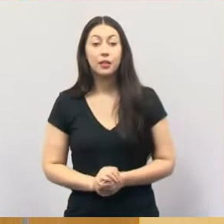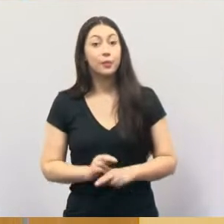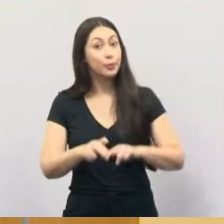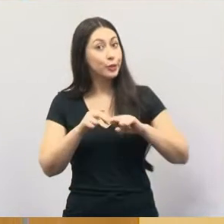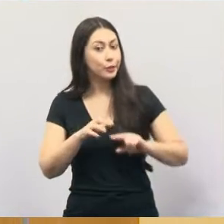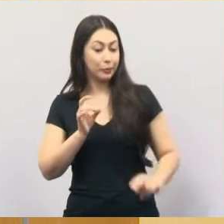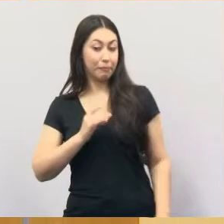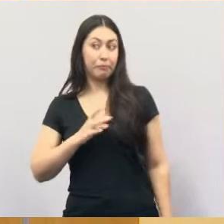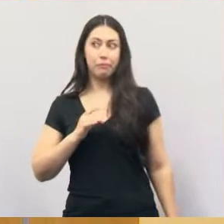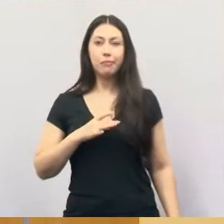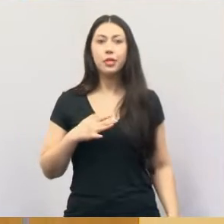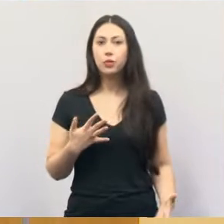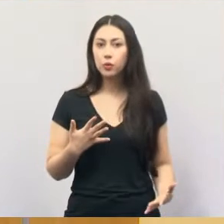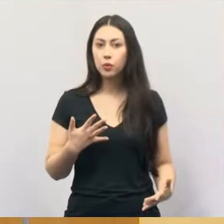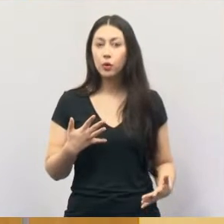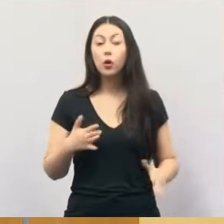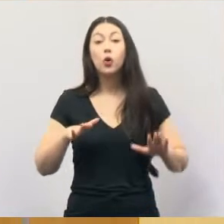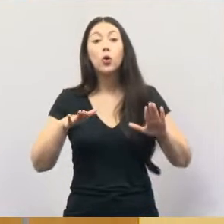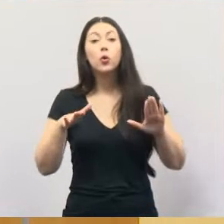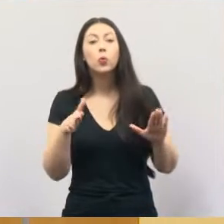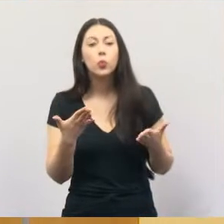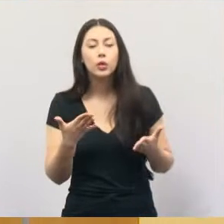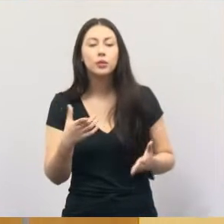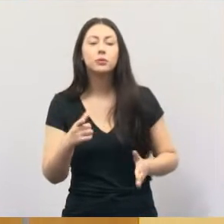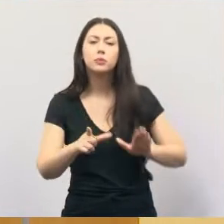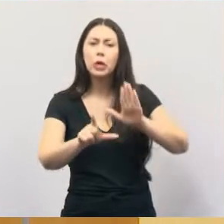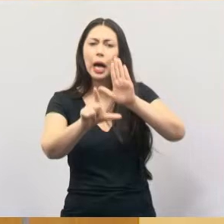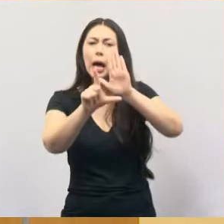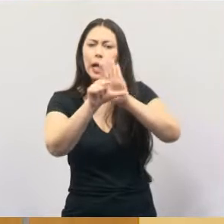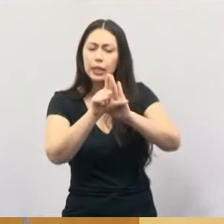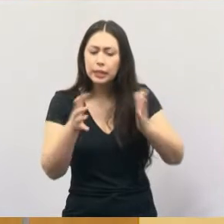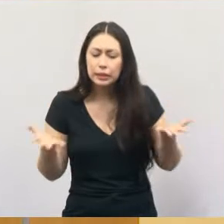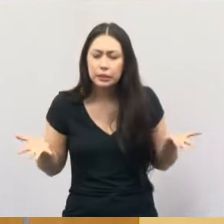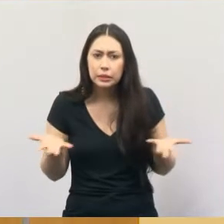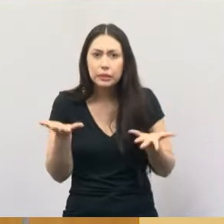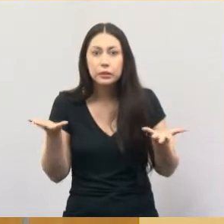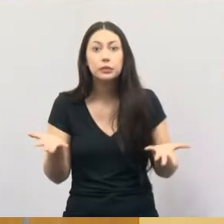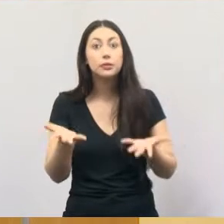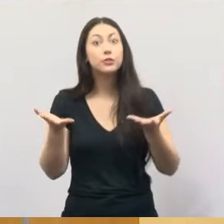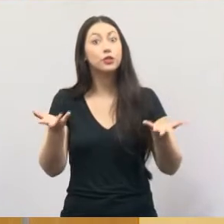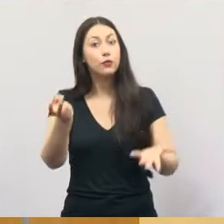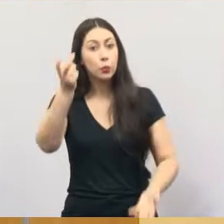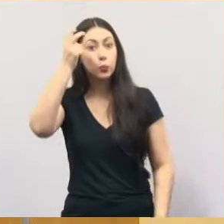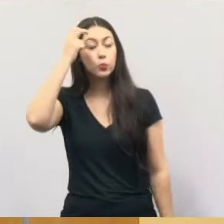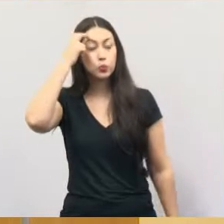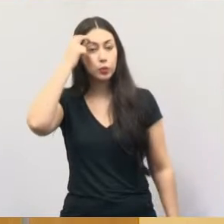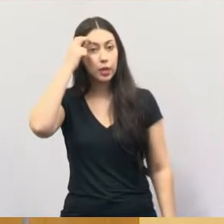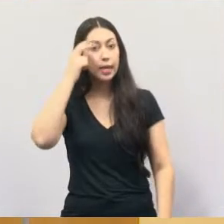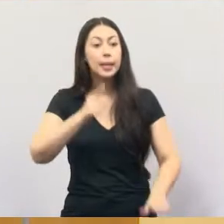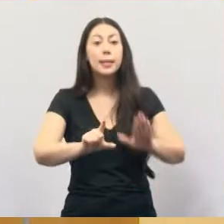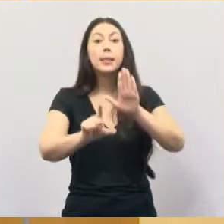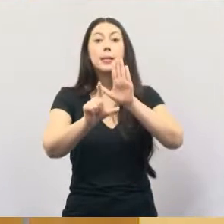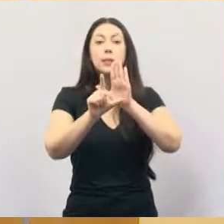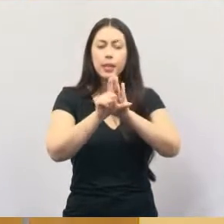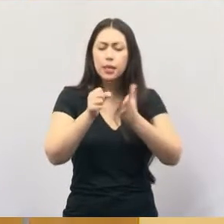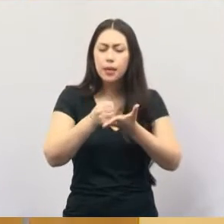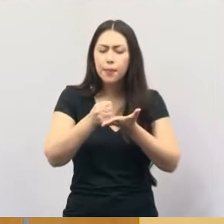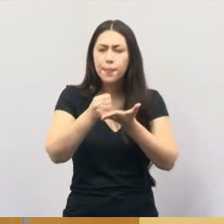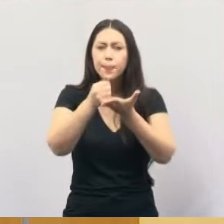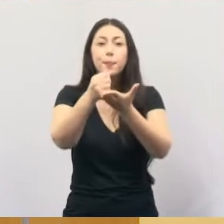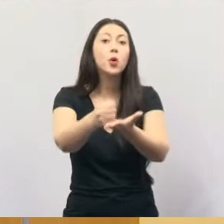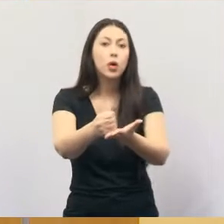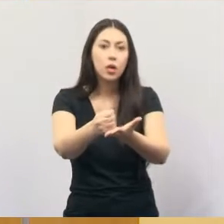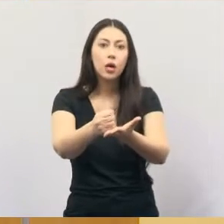isso que se teme a cultura. Então, quando se tem leis que incentivam a cultura, quando se tem leis que promovem